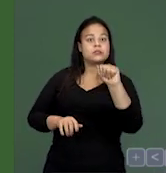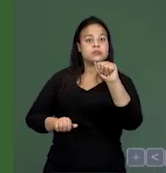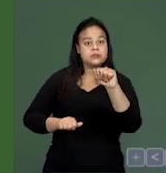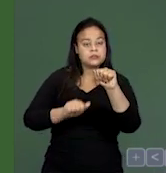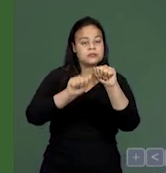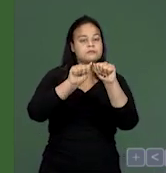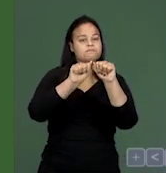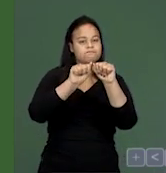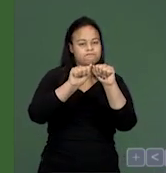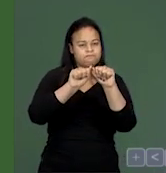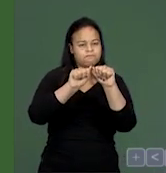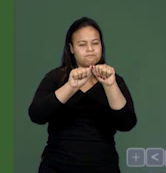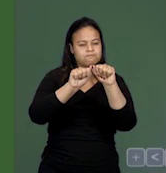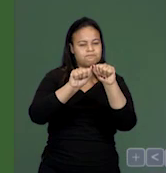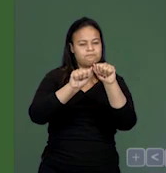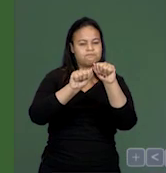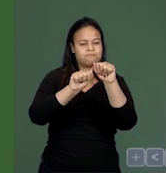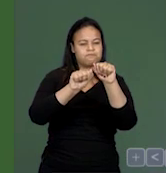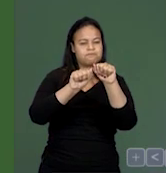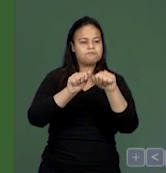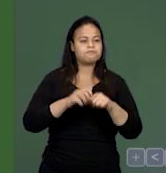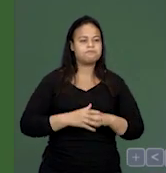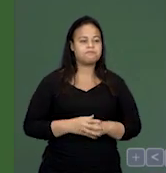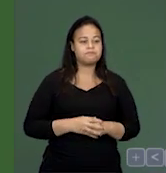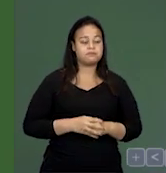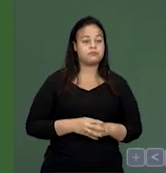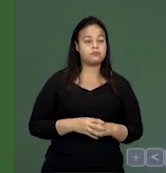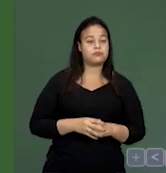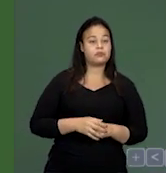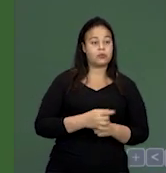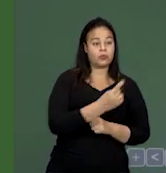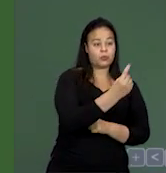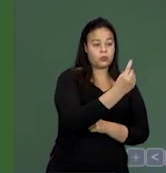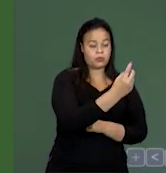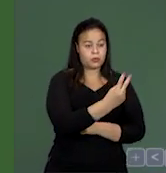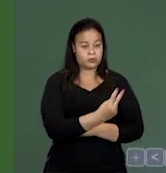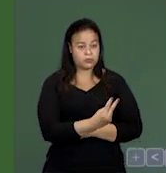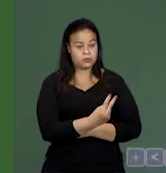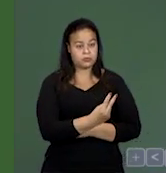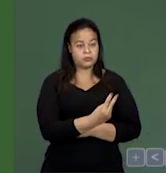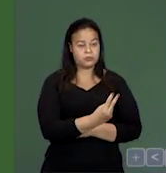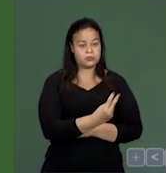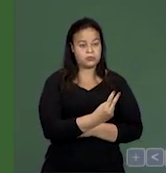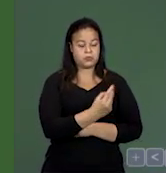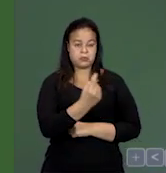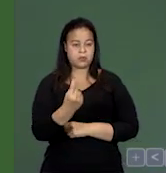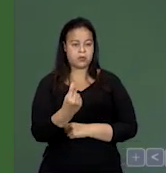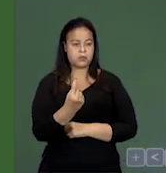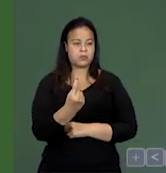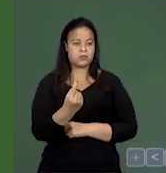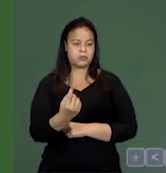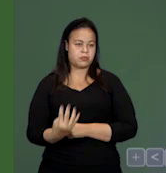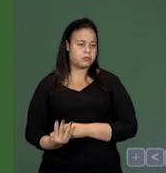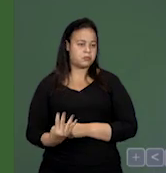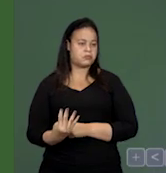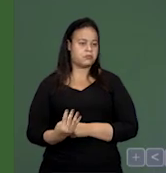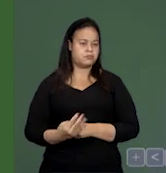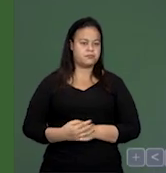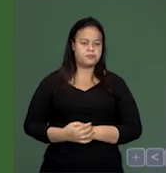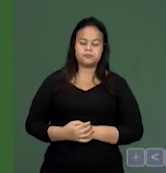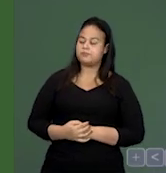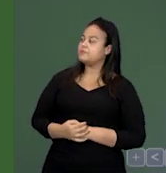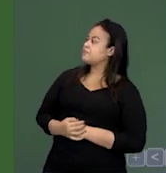de 1 para 2 para 1. E aqui a mesma